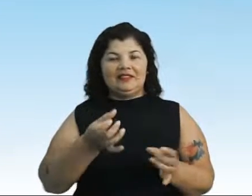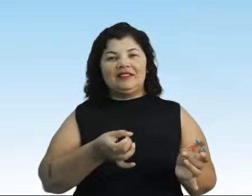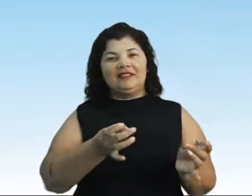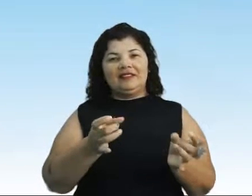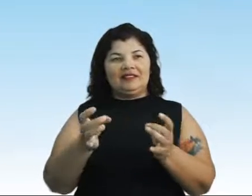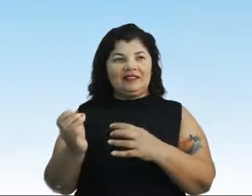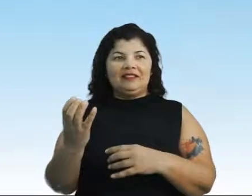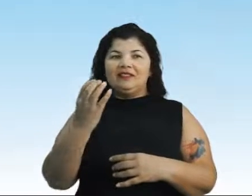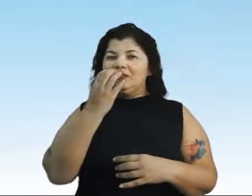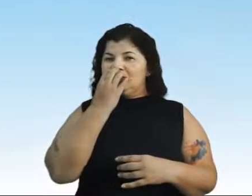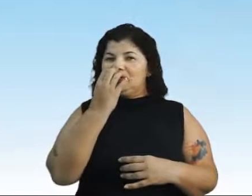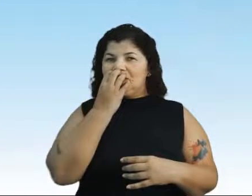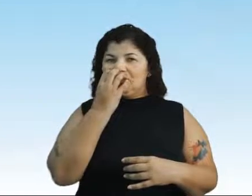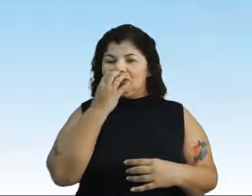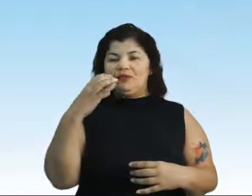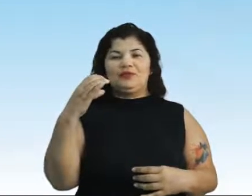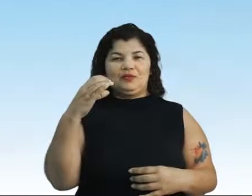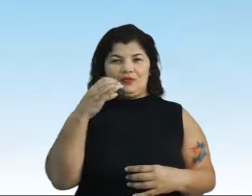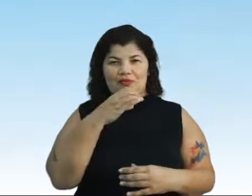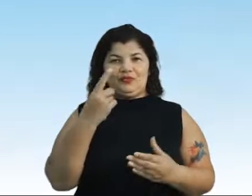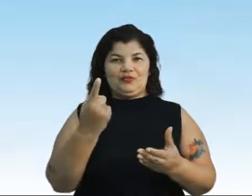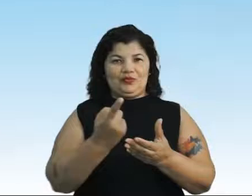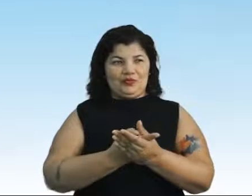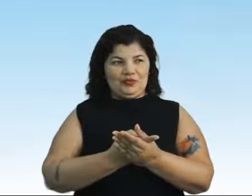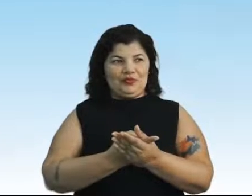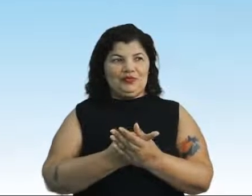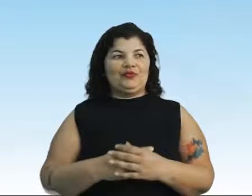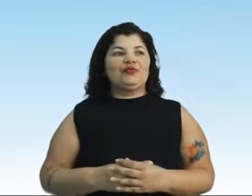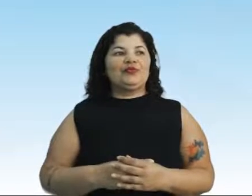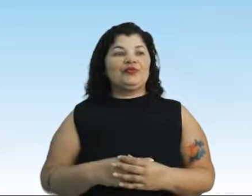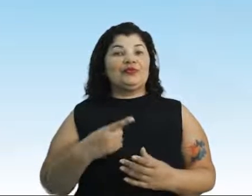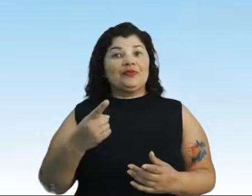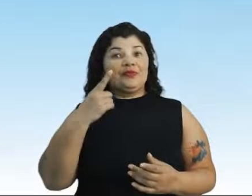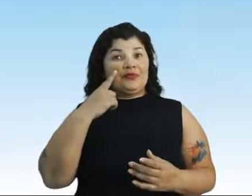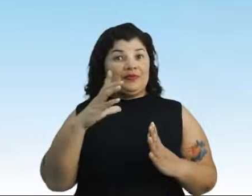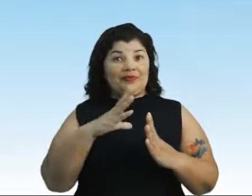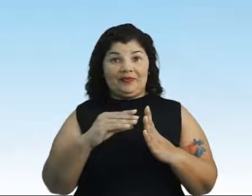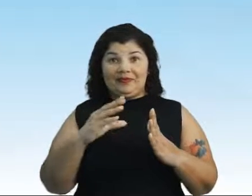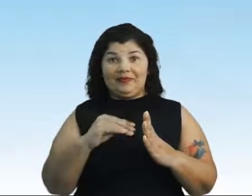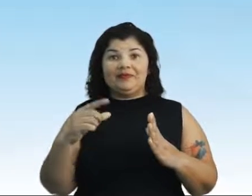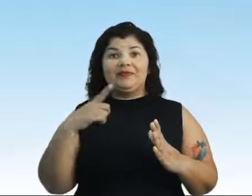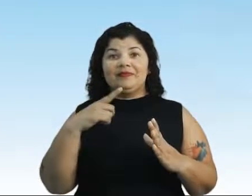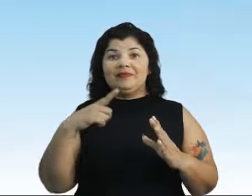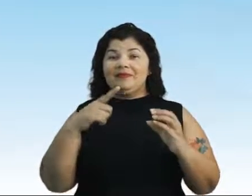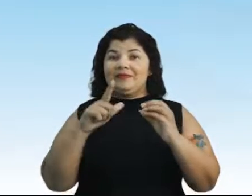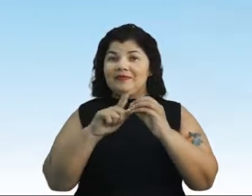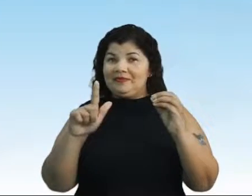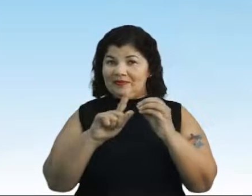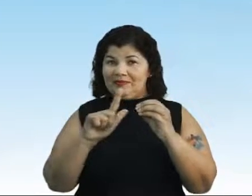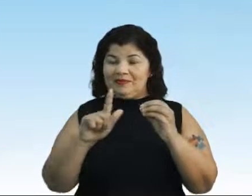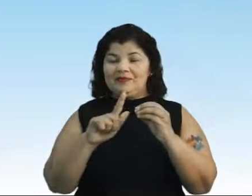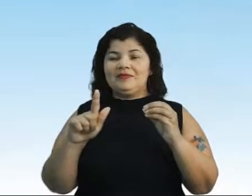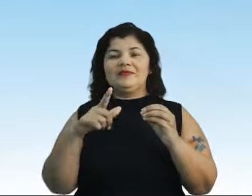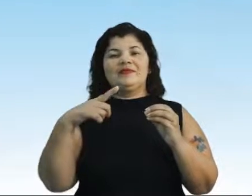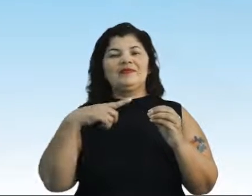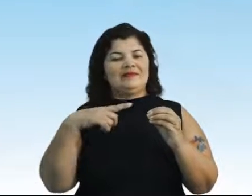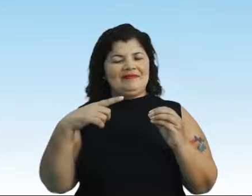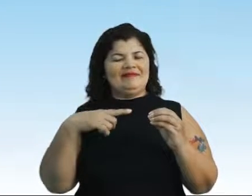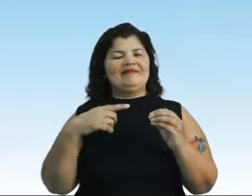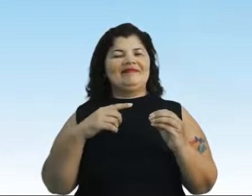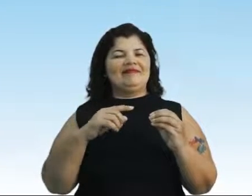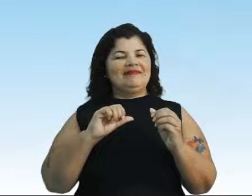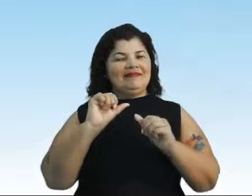de cachorro-quente. Então, esse modelo, se você colocar no Google, sofreu várias alterações. Tem modelos